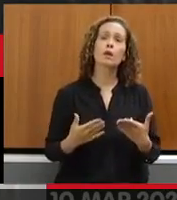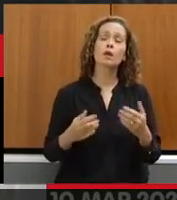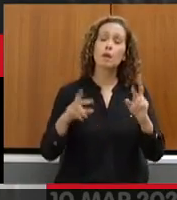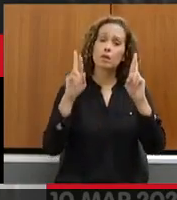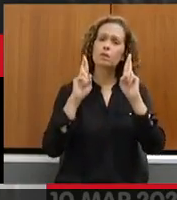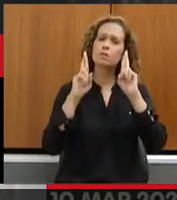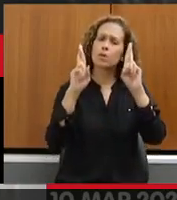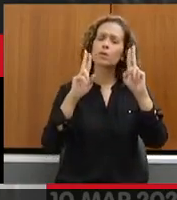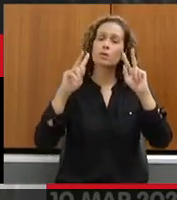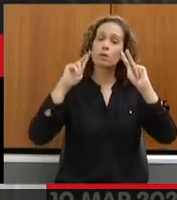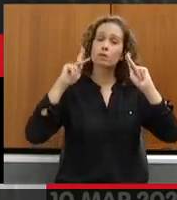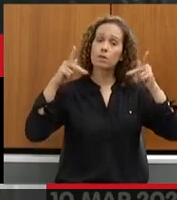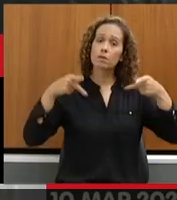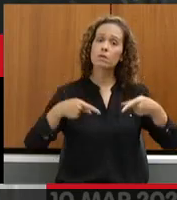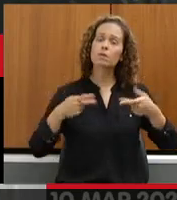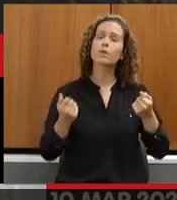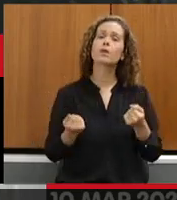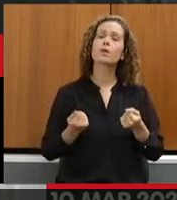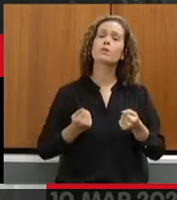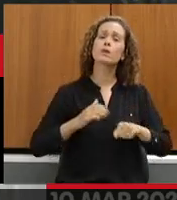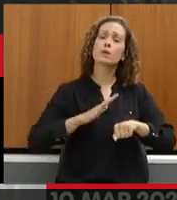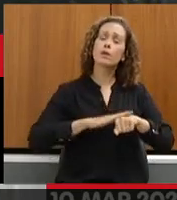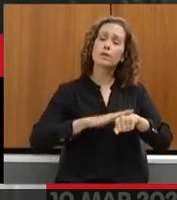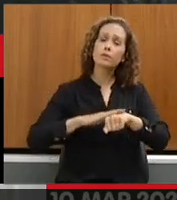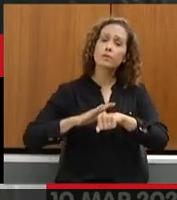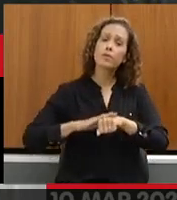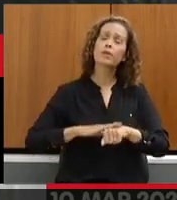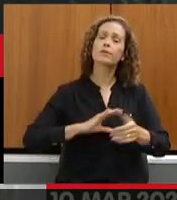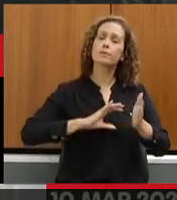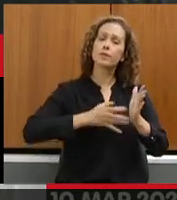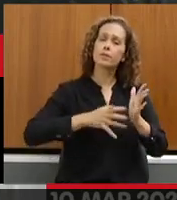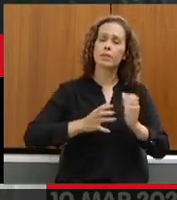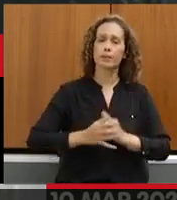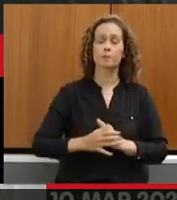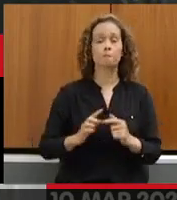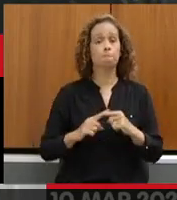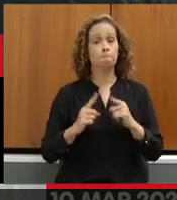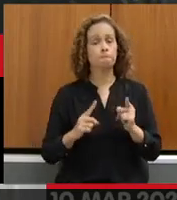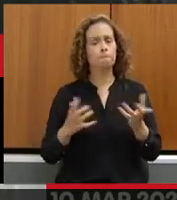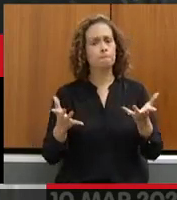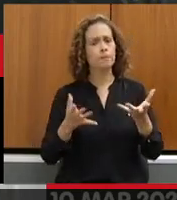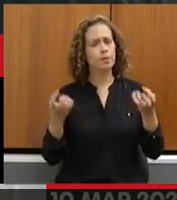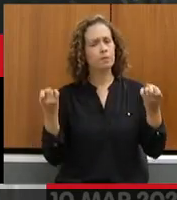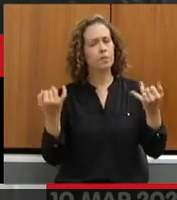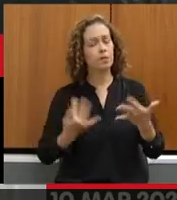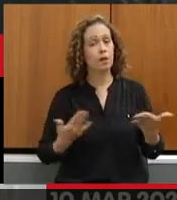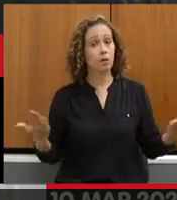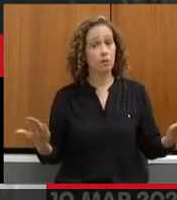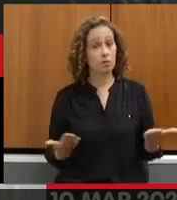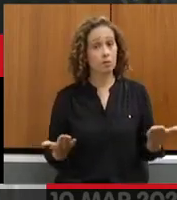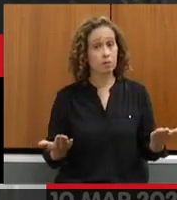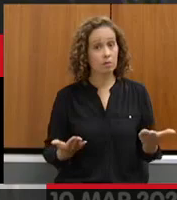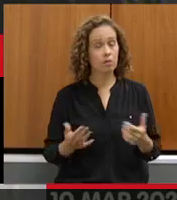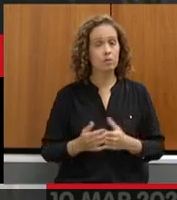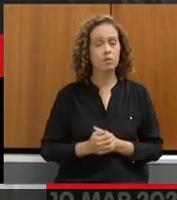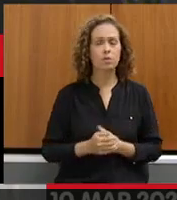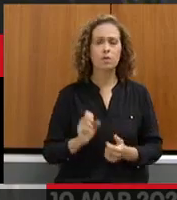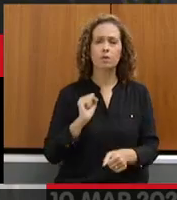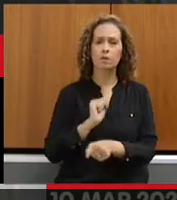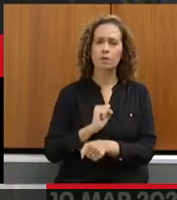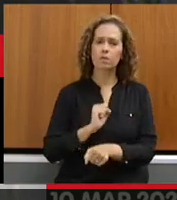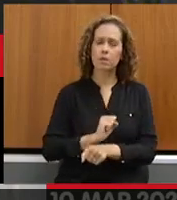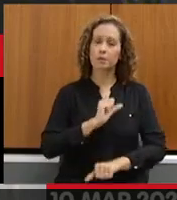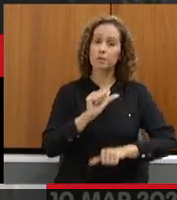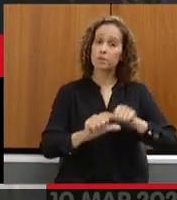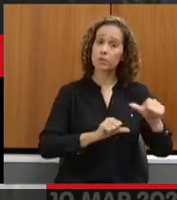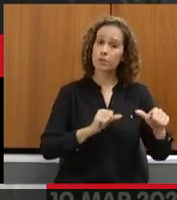devido respeito o reconhecimento as atividades parlamentares Ah mas eu quero dizer que hoje eu espero que